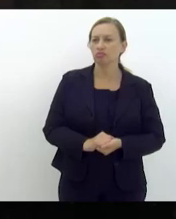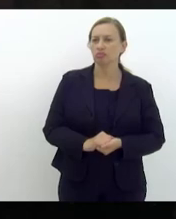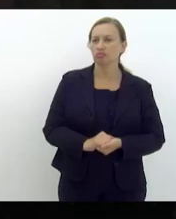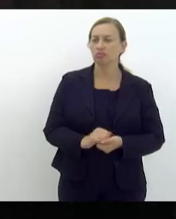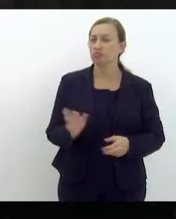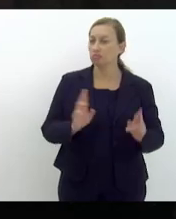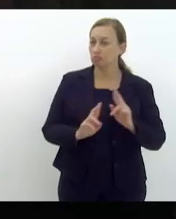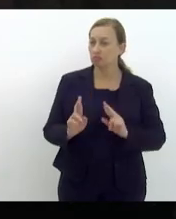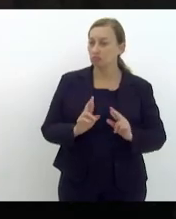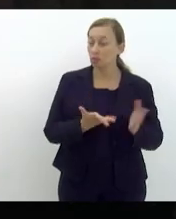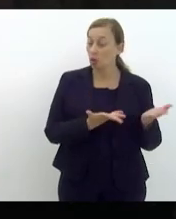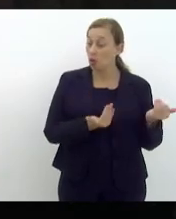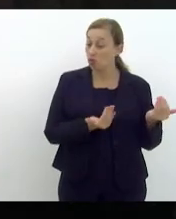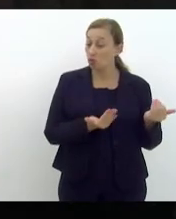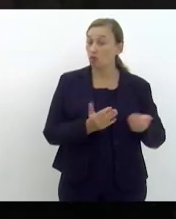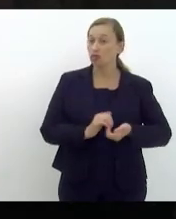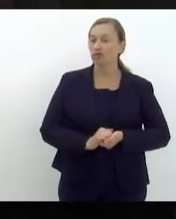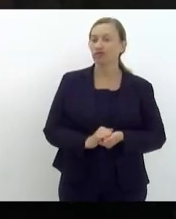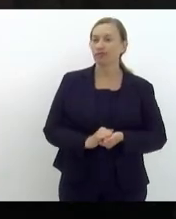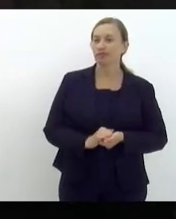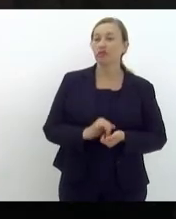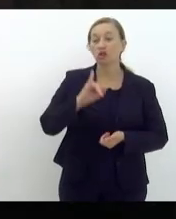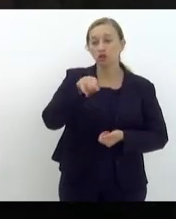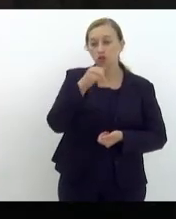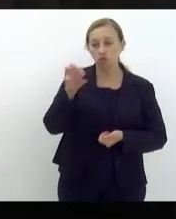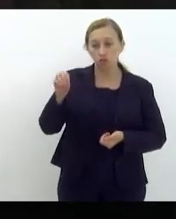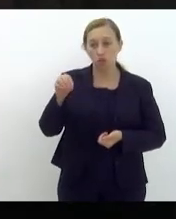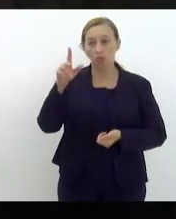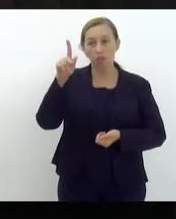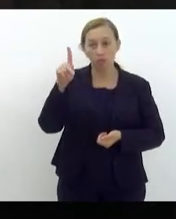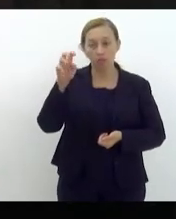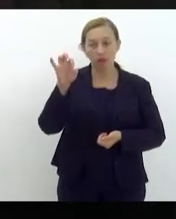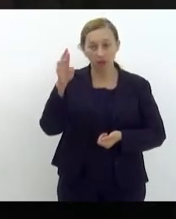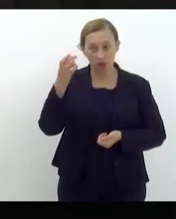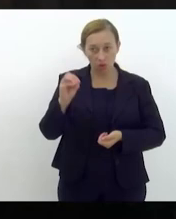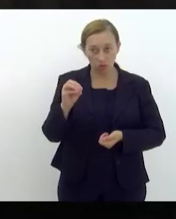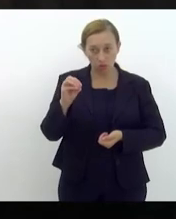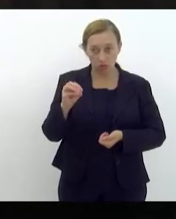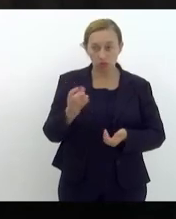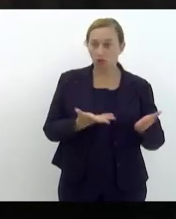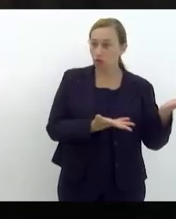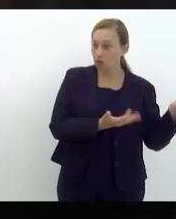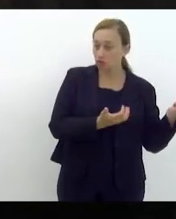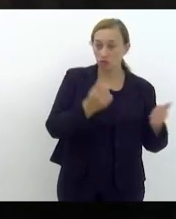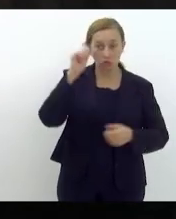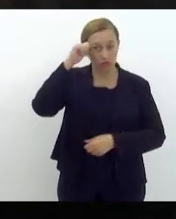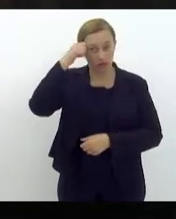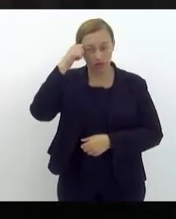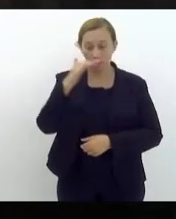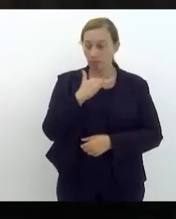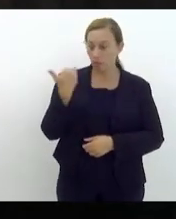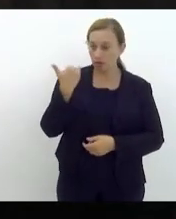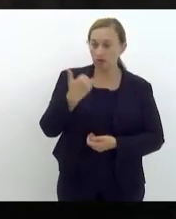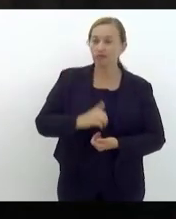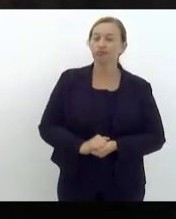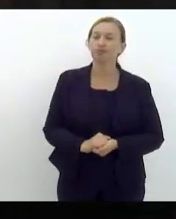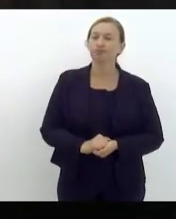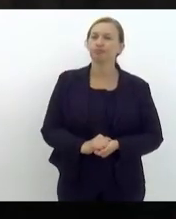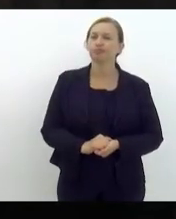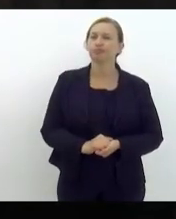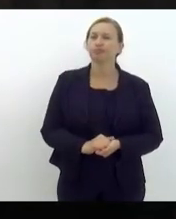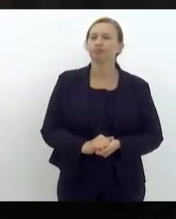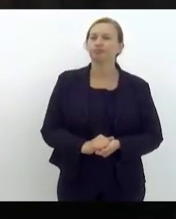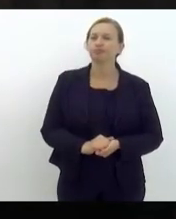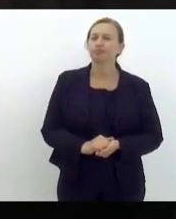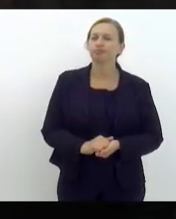relacionado à Juventude no caso ao João Pedro como parte da Juventude negra que é assassinada nós temos